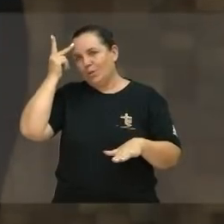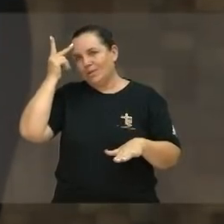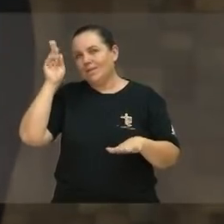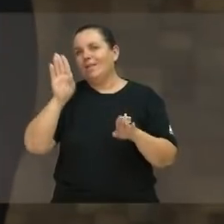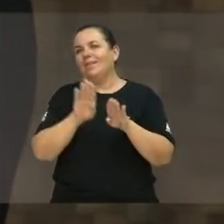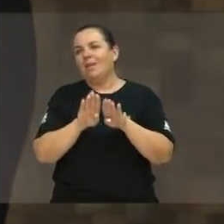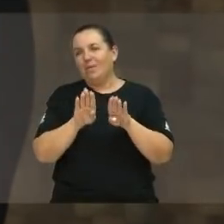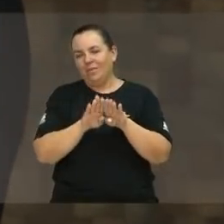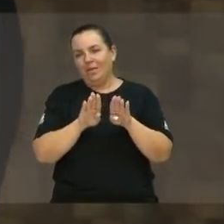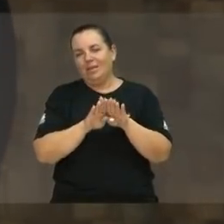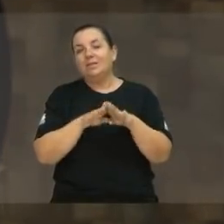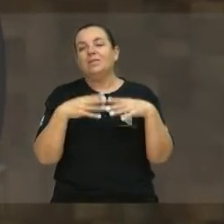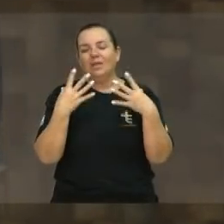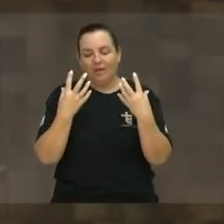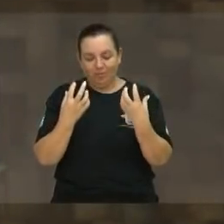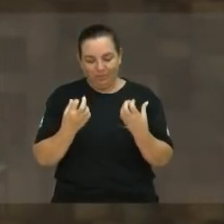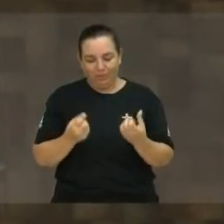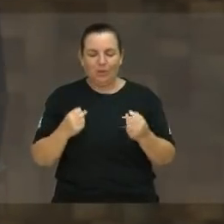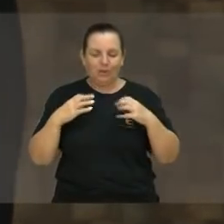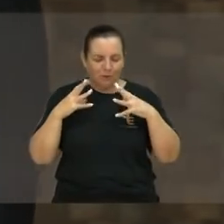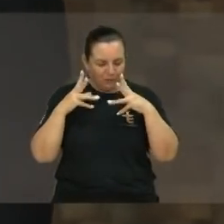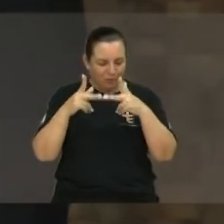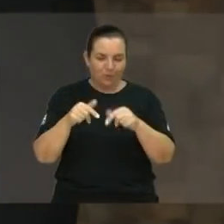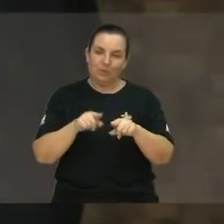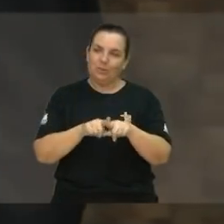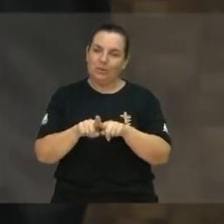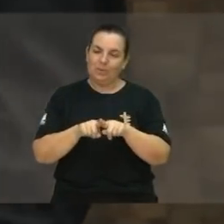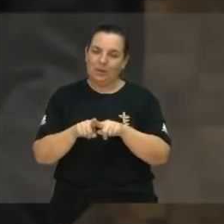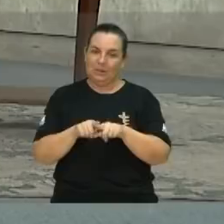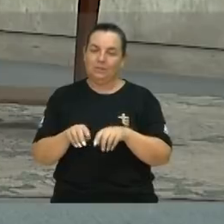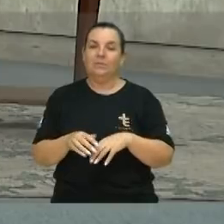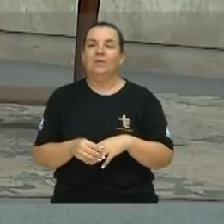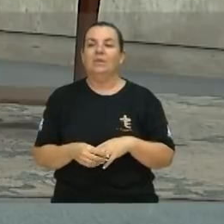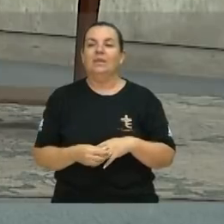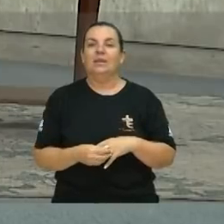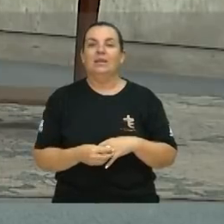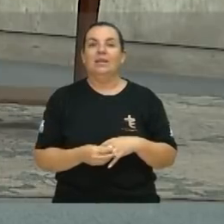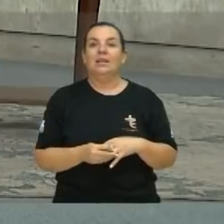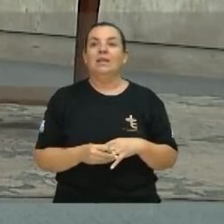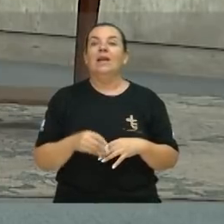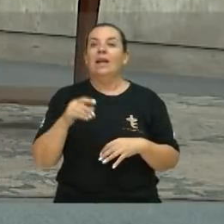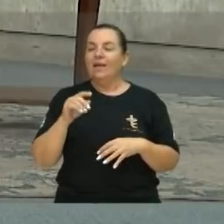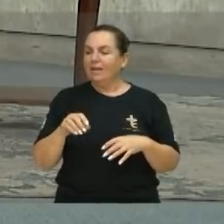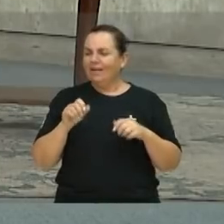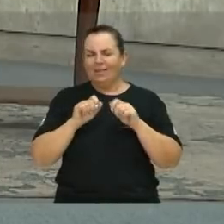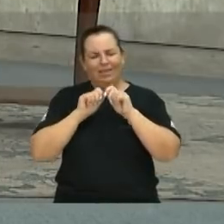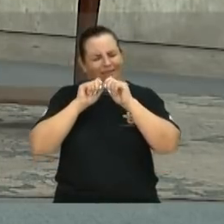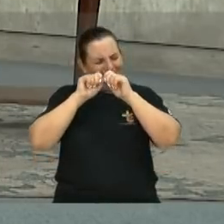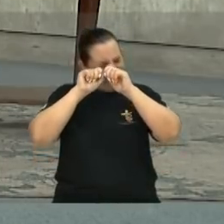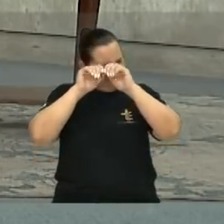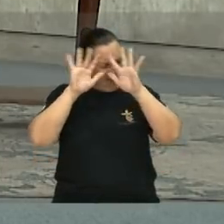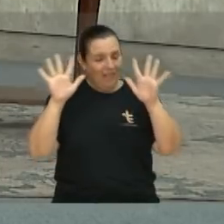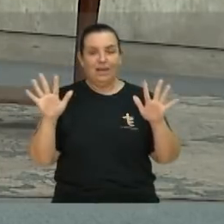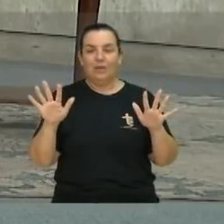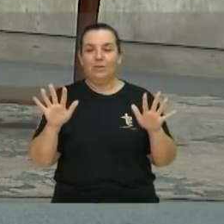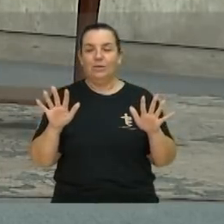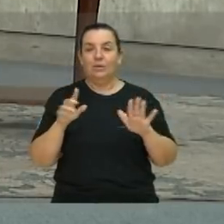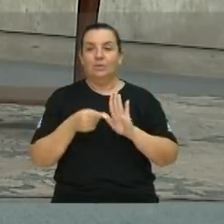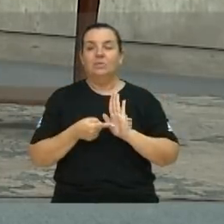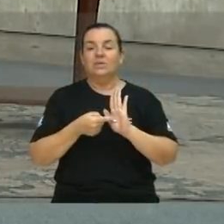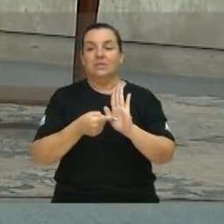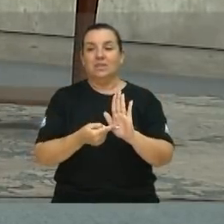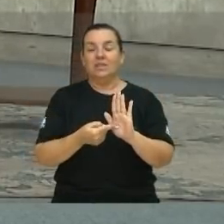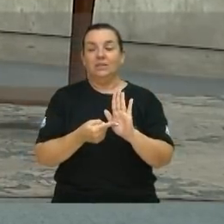irmão que acolhe todo o irmão a intenção é evidente explicitamente